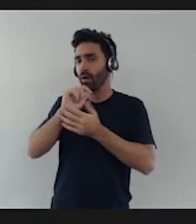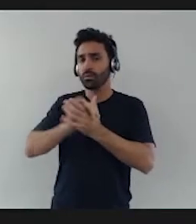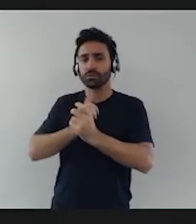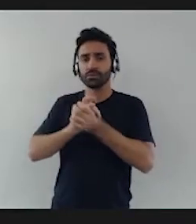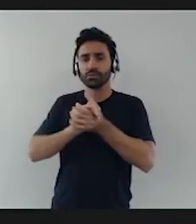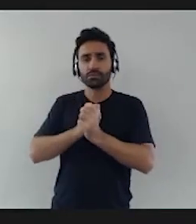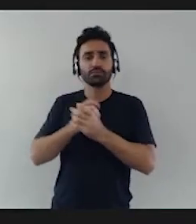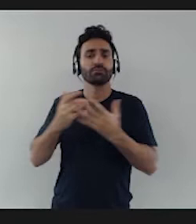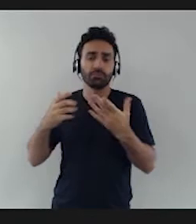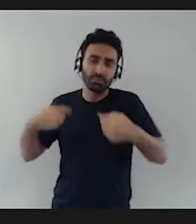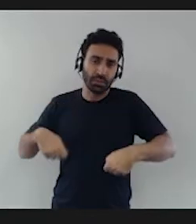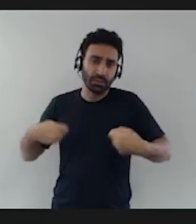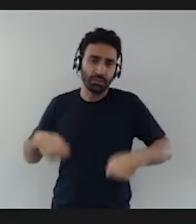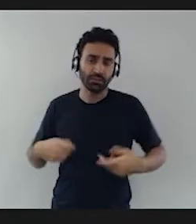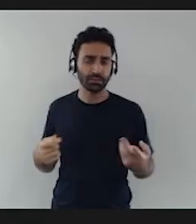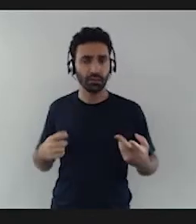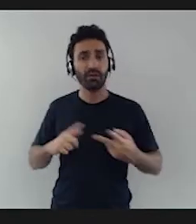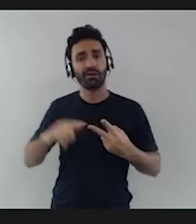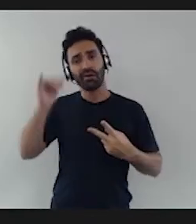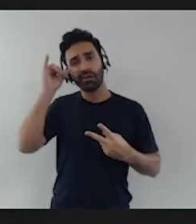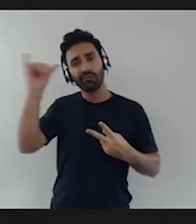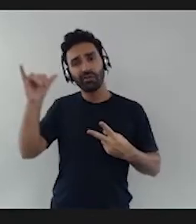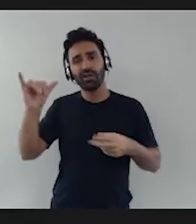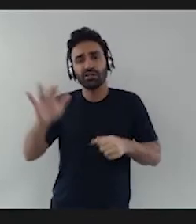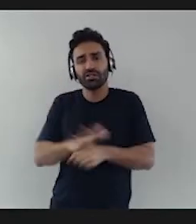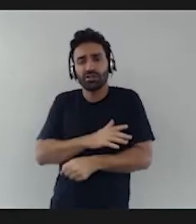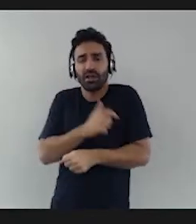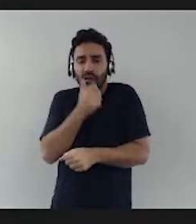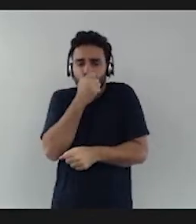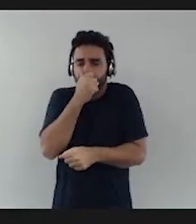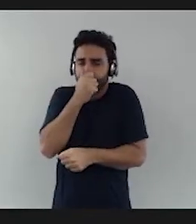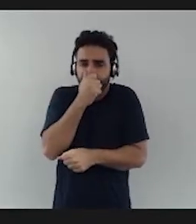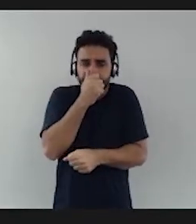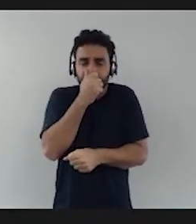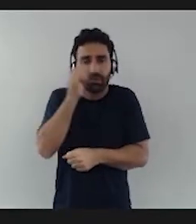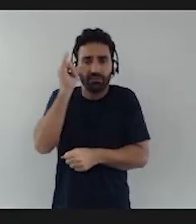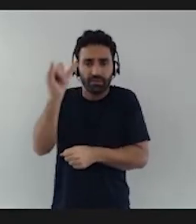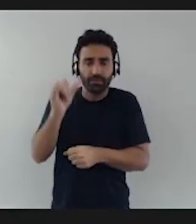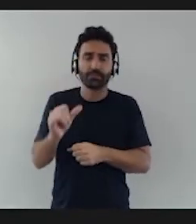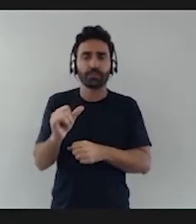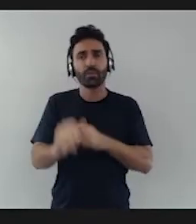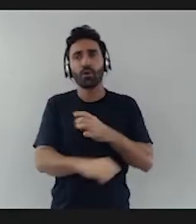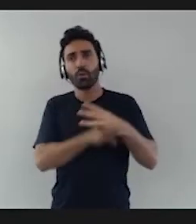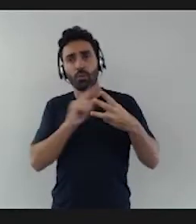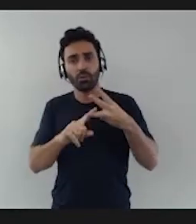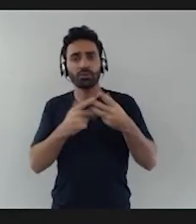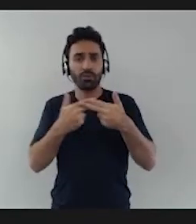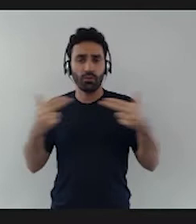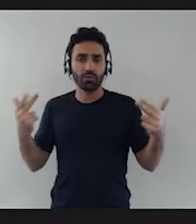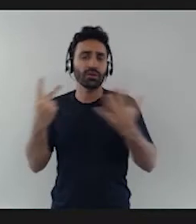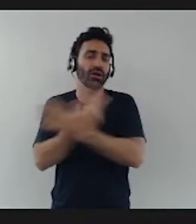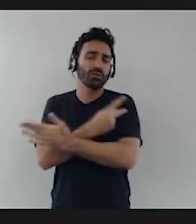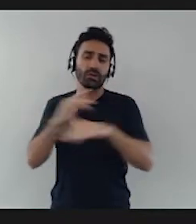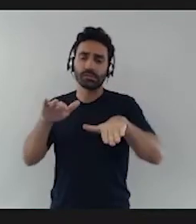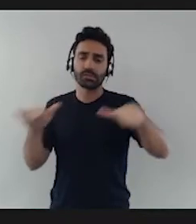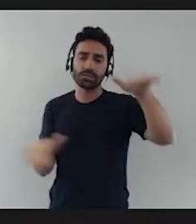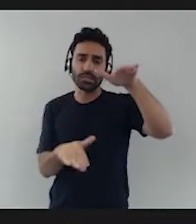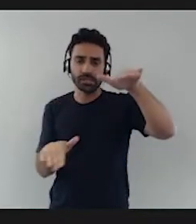sabão. Evite aglomerações. E aí tem outra face dessa desigualdade que é muito